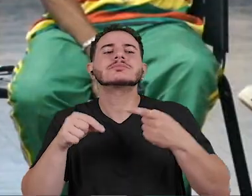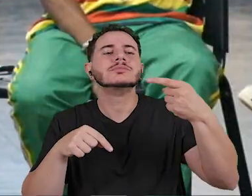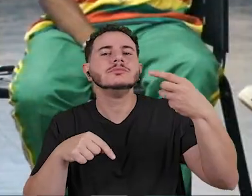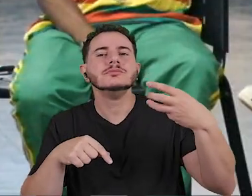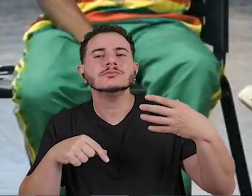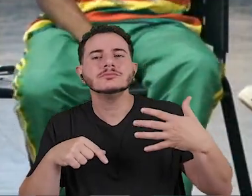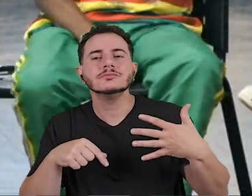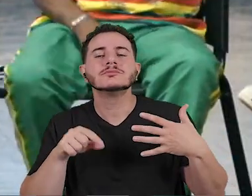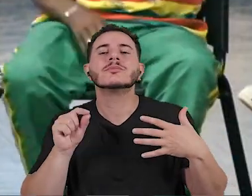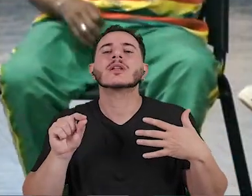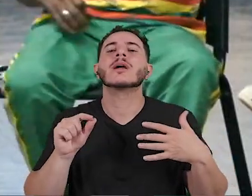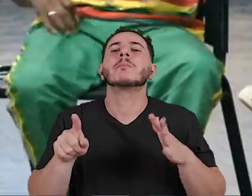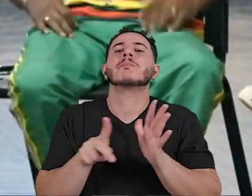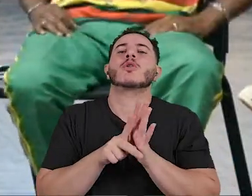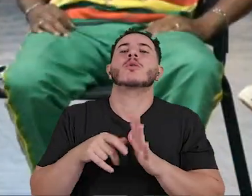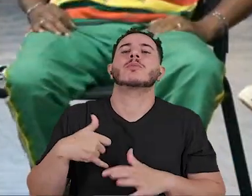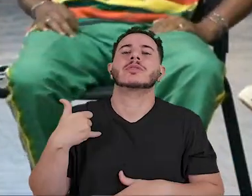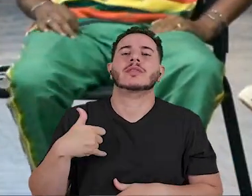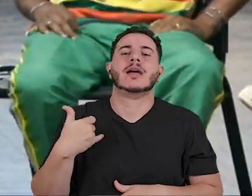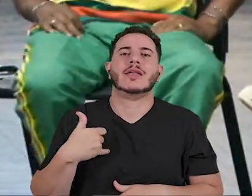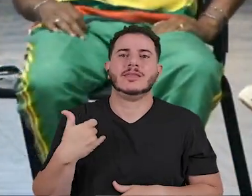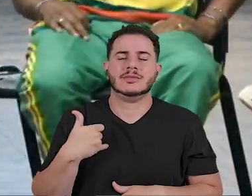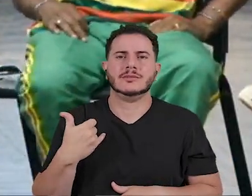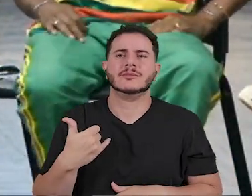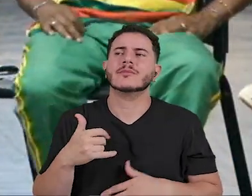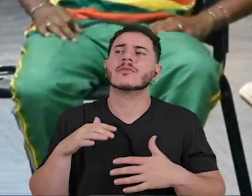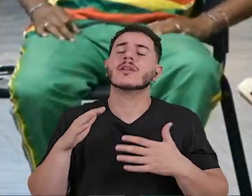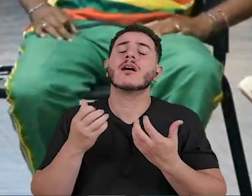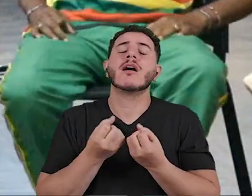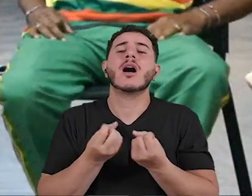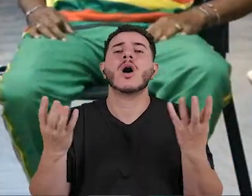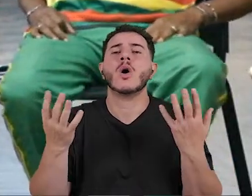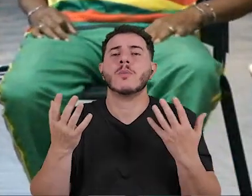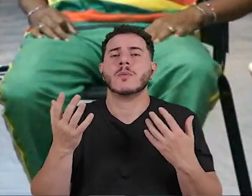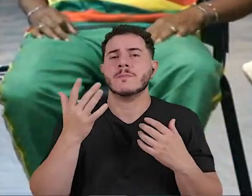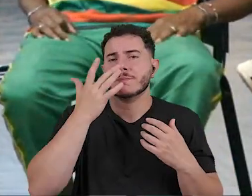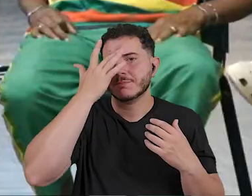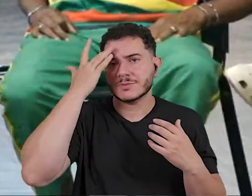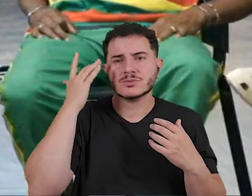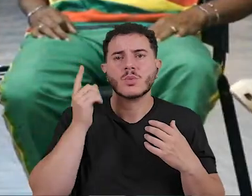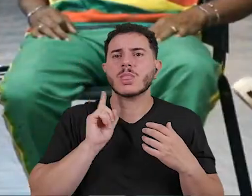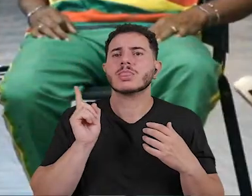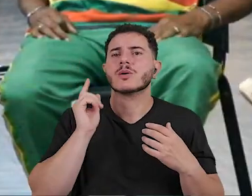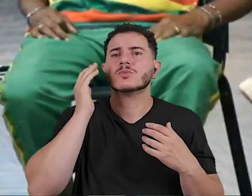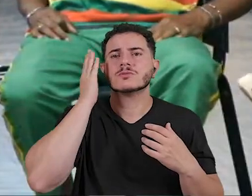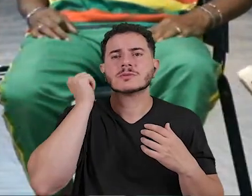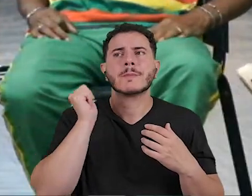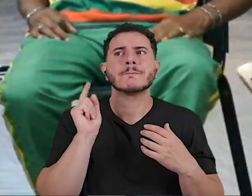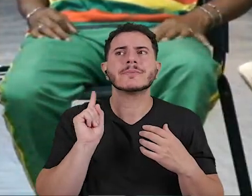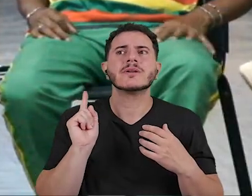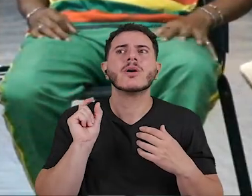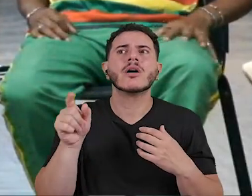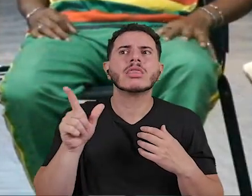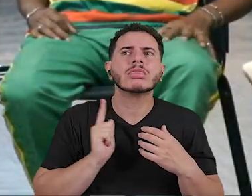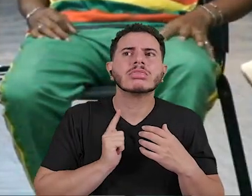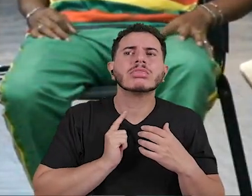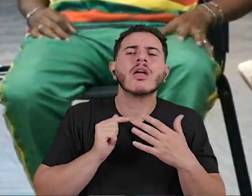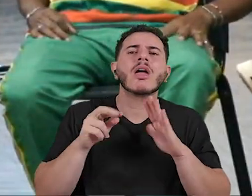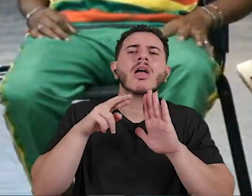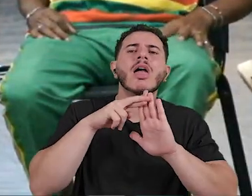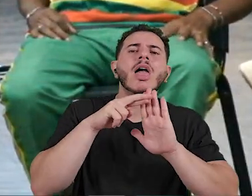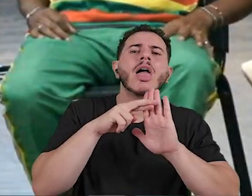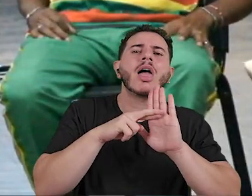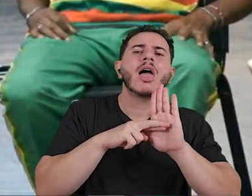pessoas que não sabiam, né, digo isso assim, não sabiam do que estavam falando ou falavam com